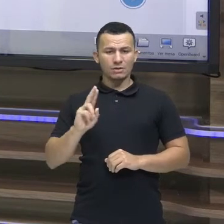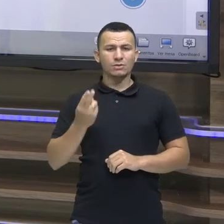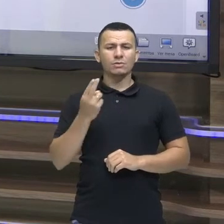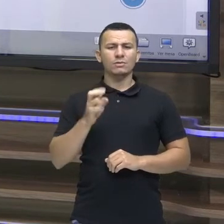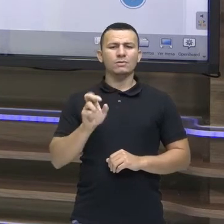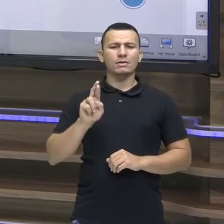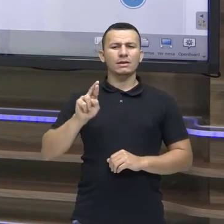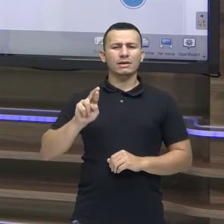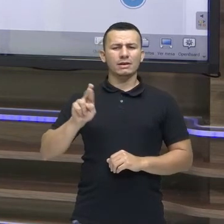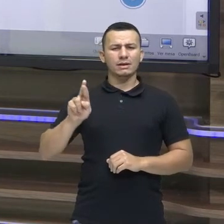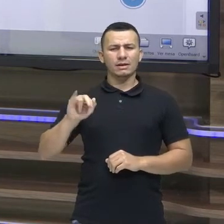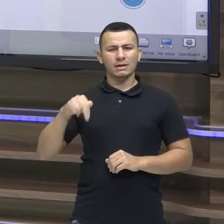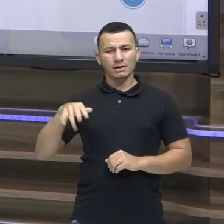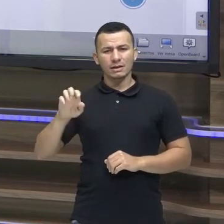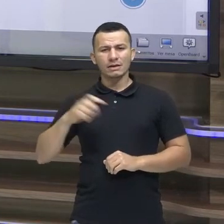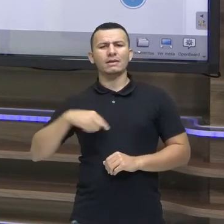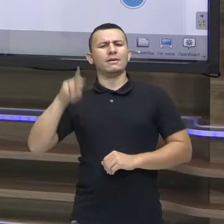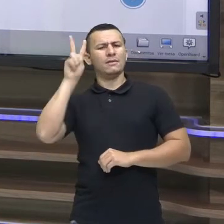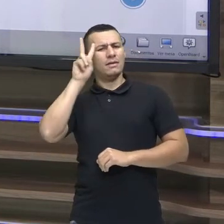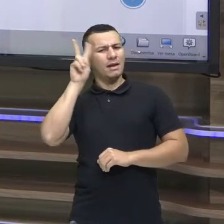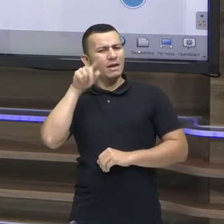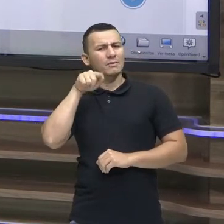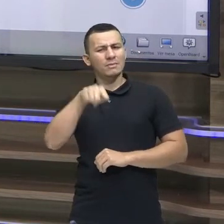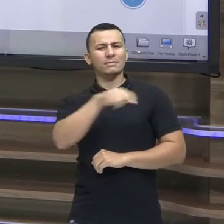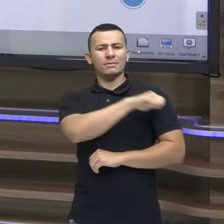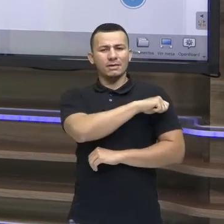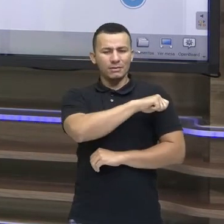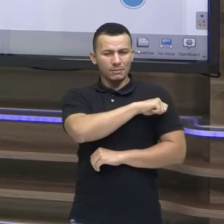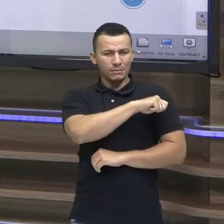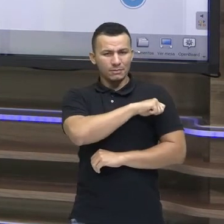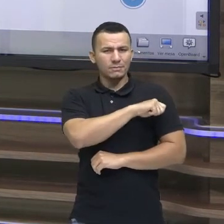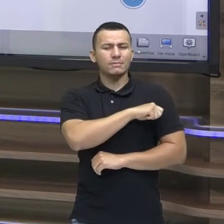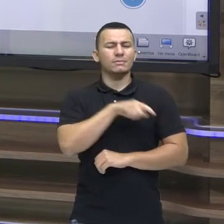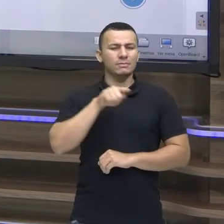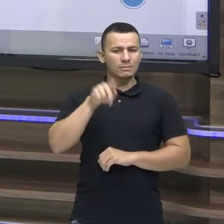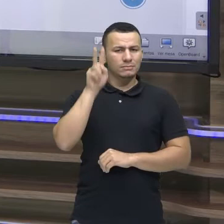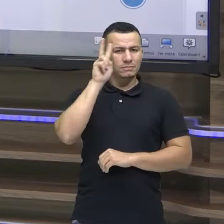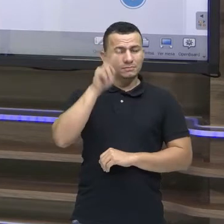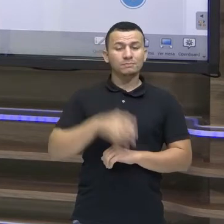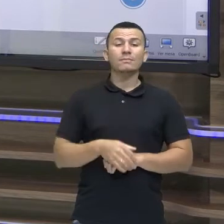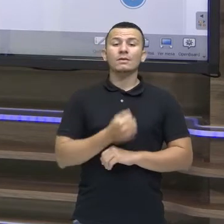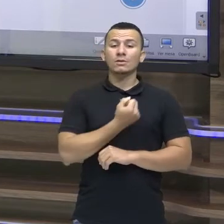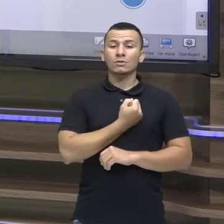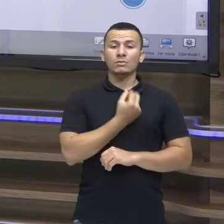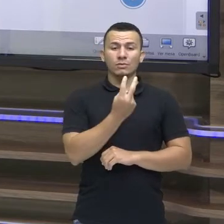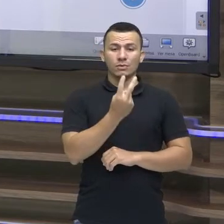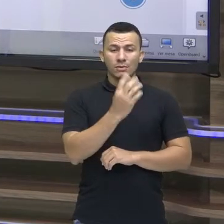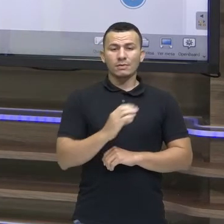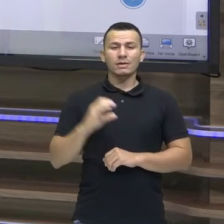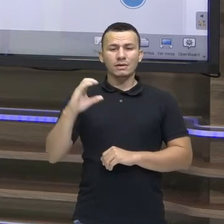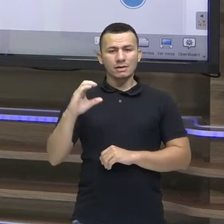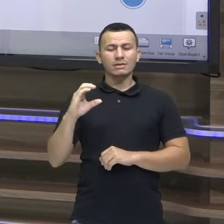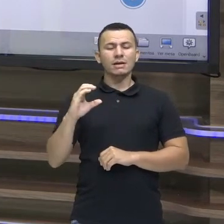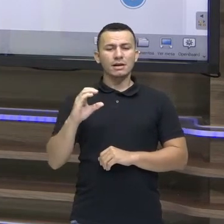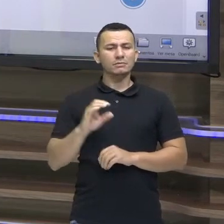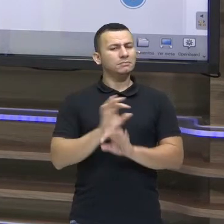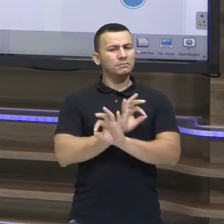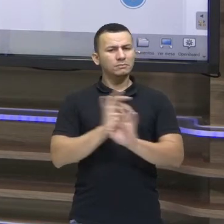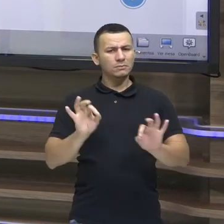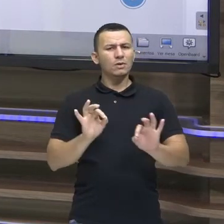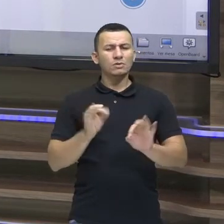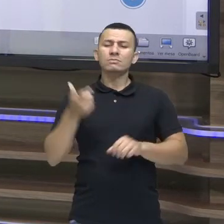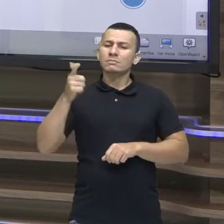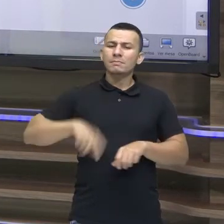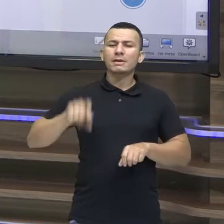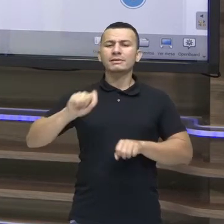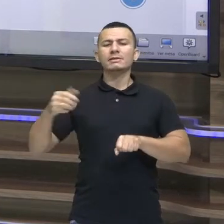Pedro Henrique, sempre participativo. A Solange também, né? A Vitória. Questão 2 é a letra C. Ótimo. Vamos lá, vamos ver se